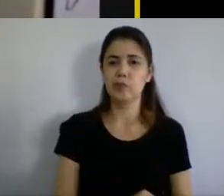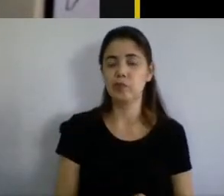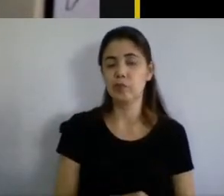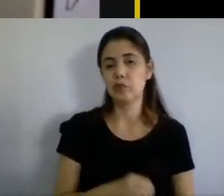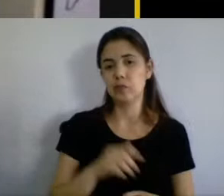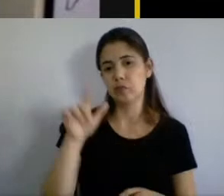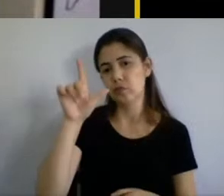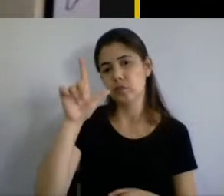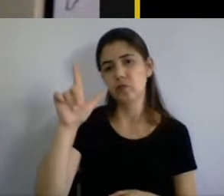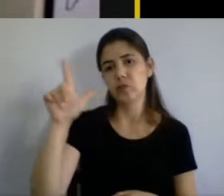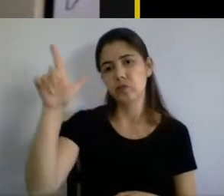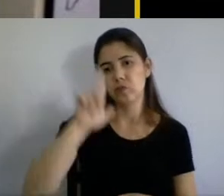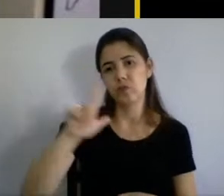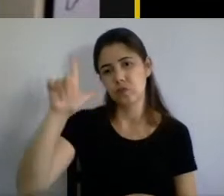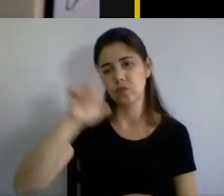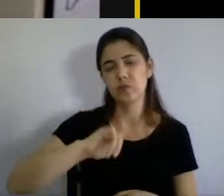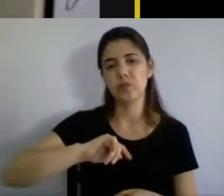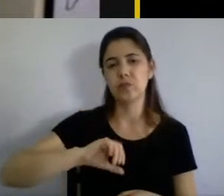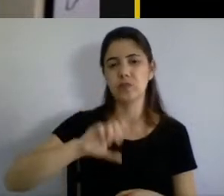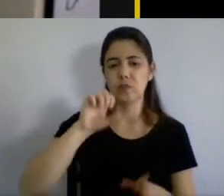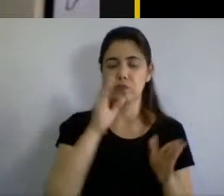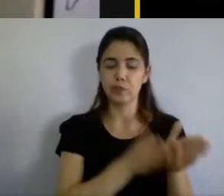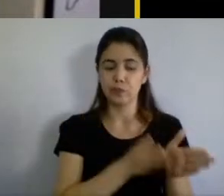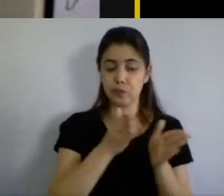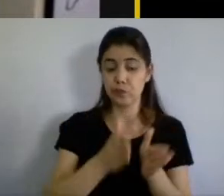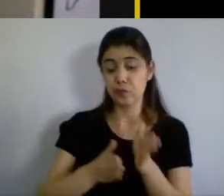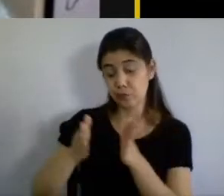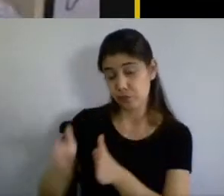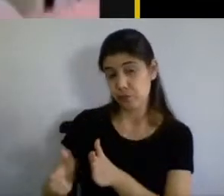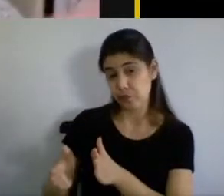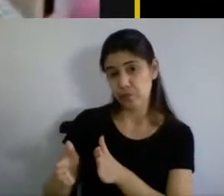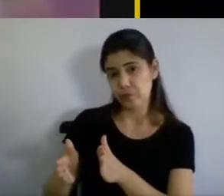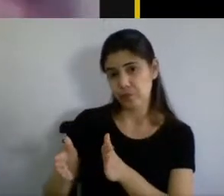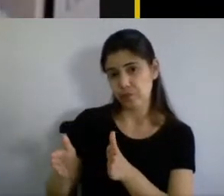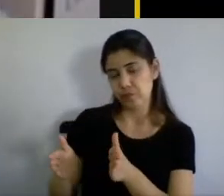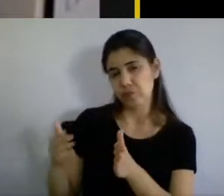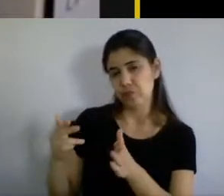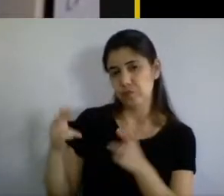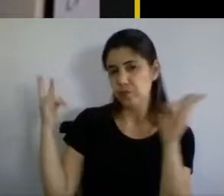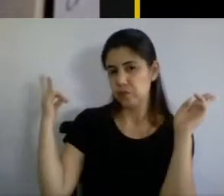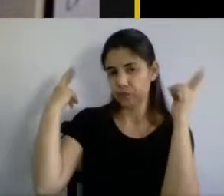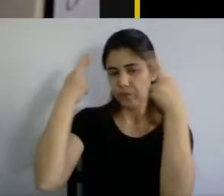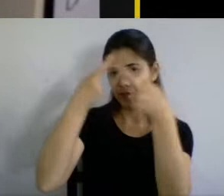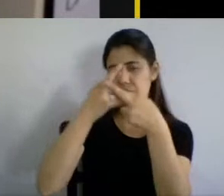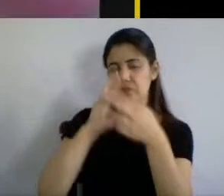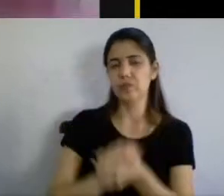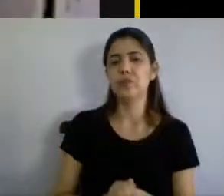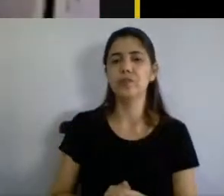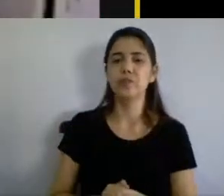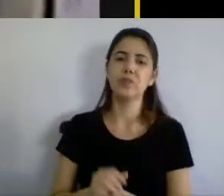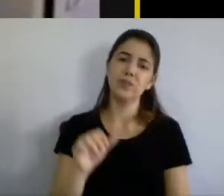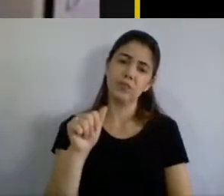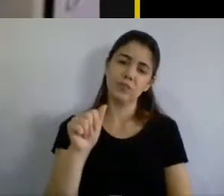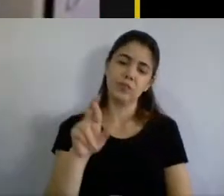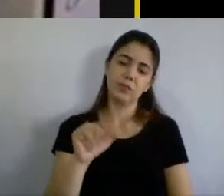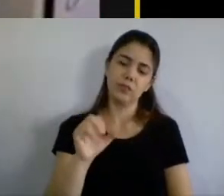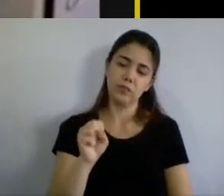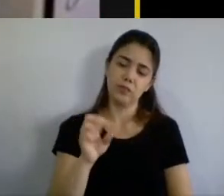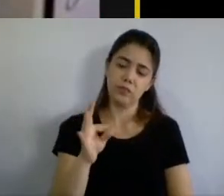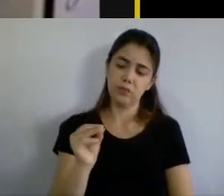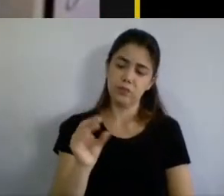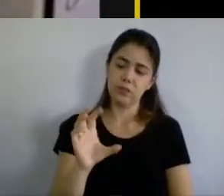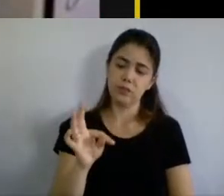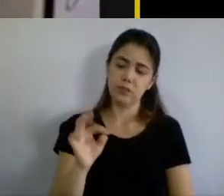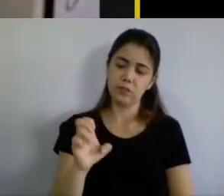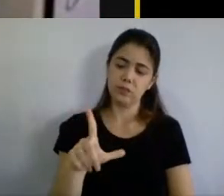o que os gregos tinham feito. Né? E o Aristóteles fala dos lugares, fala de alguns, e diz que a